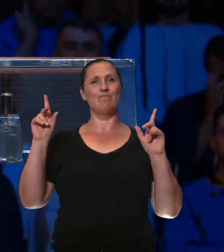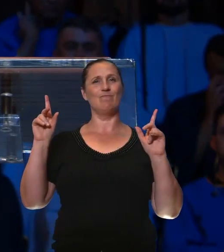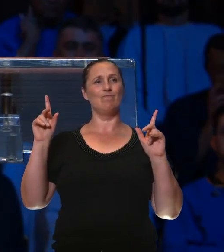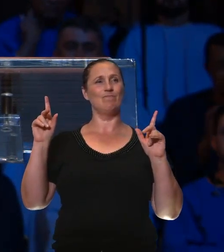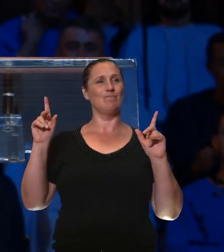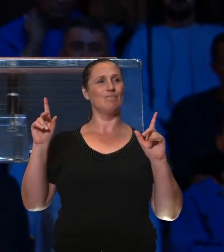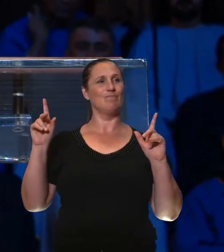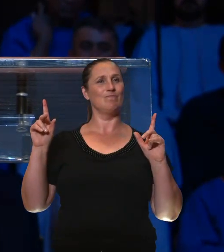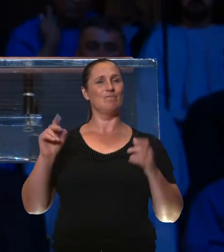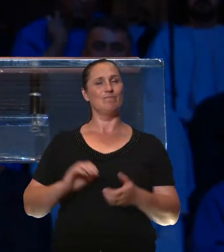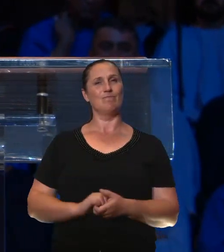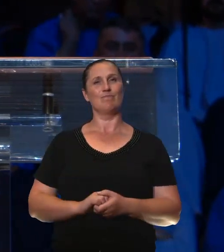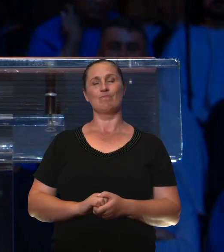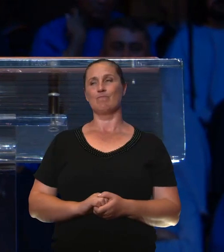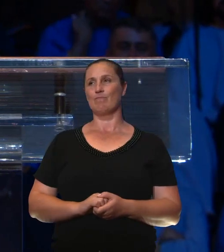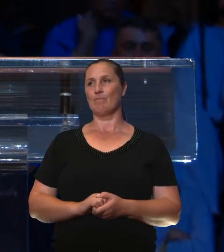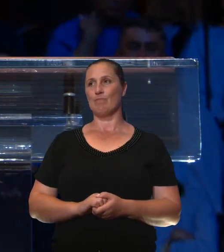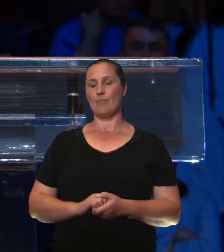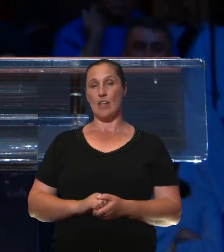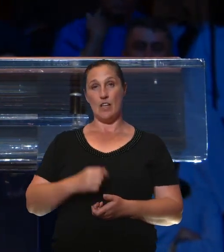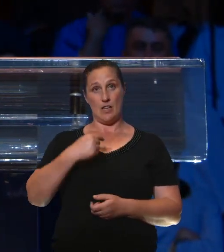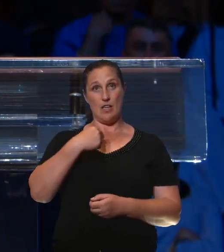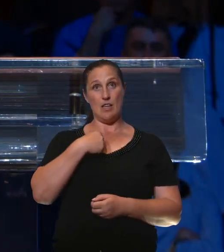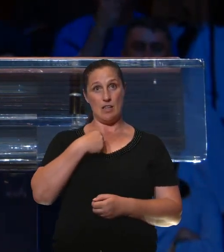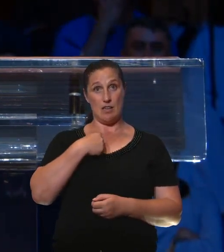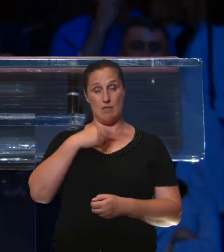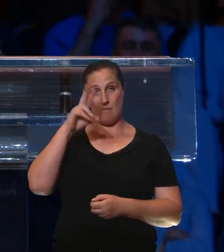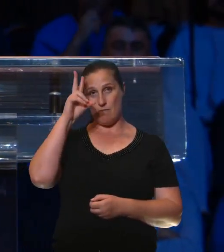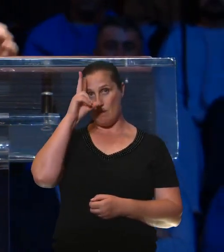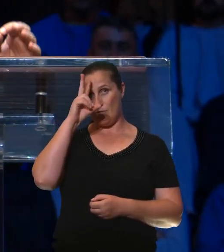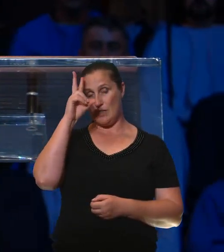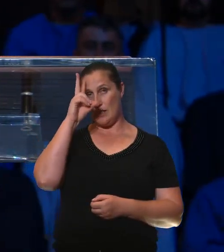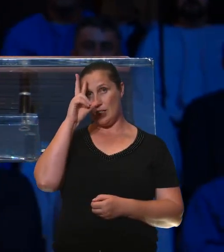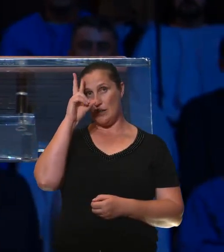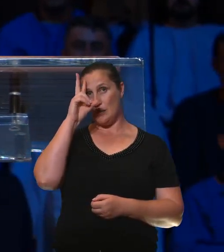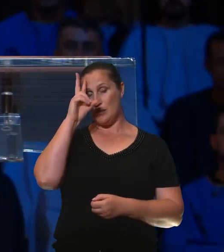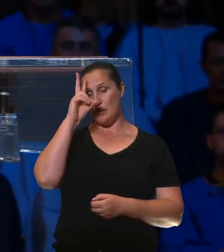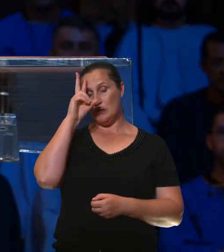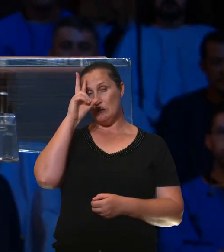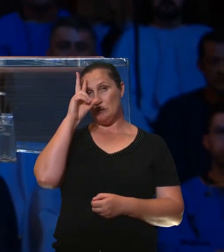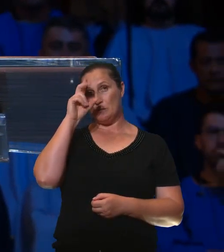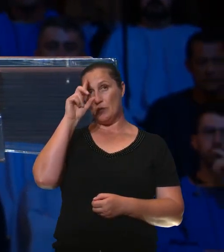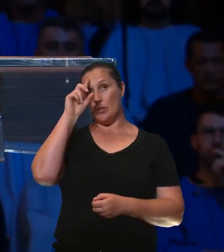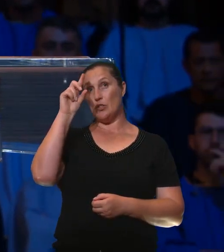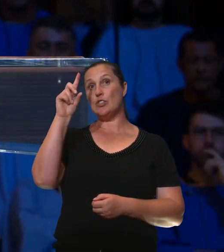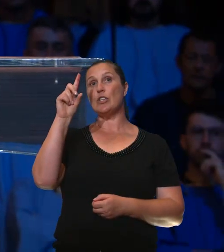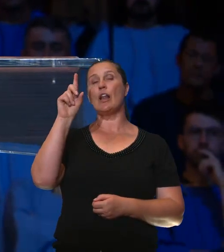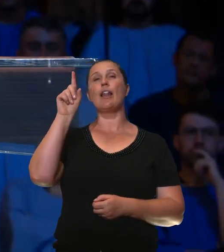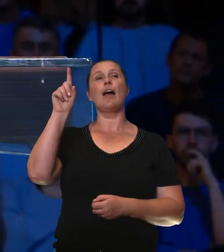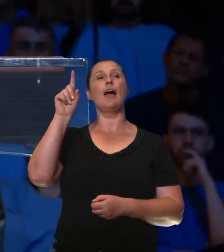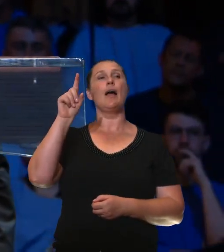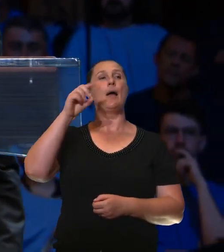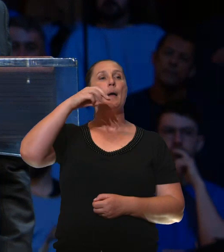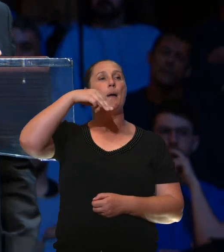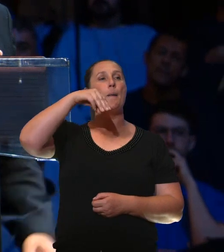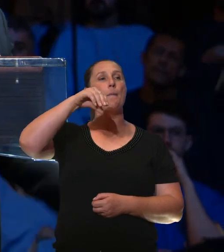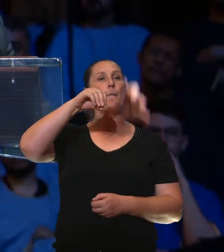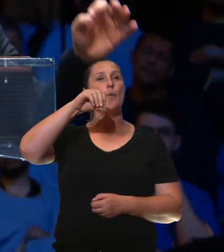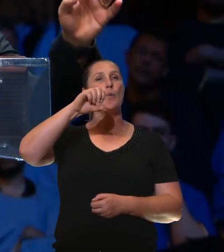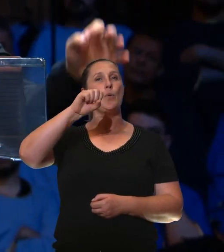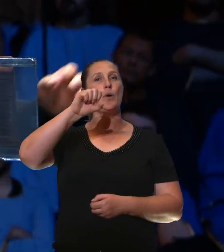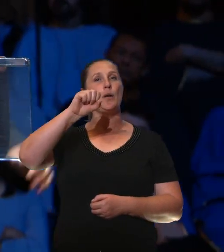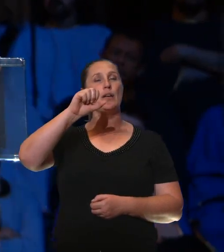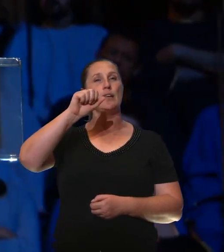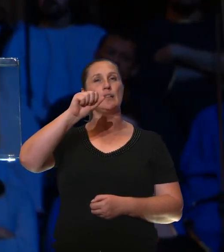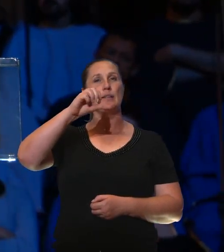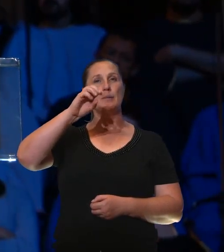Eu me lembro, quando eu estava em Moçambique,